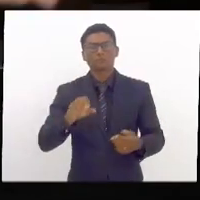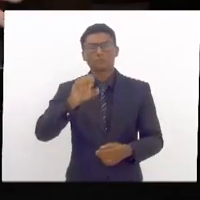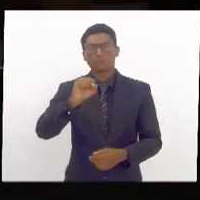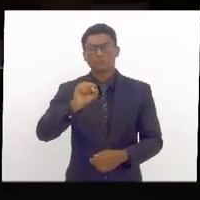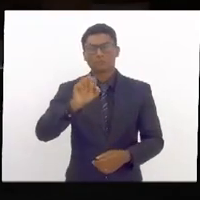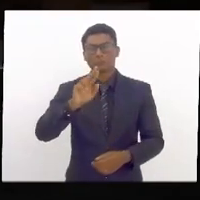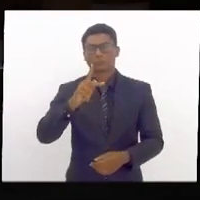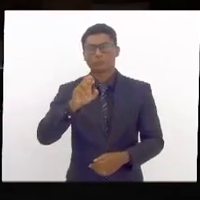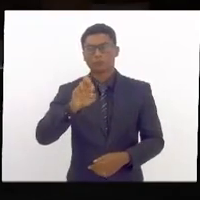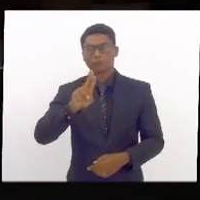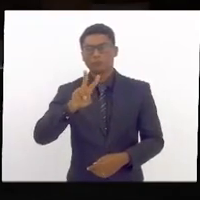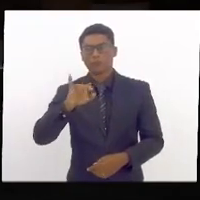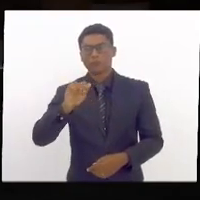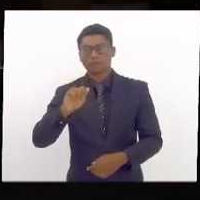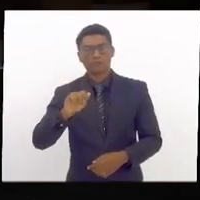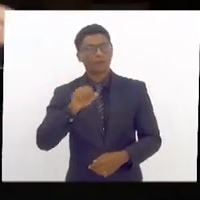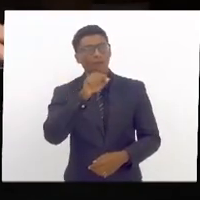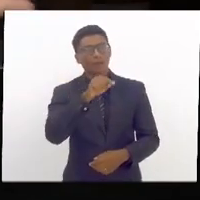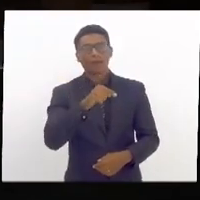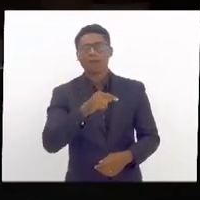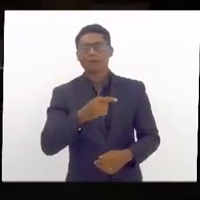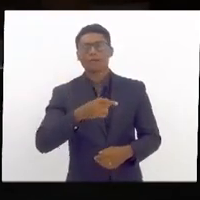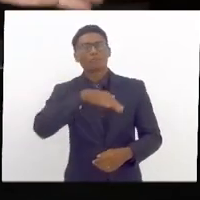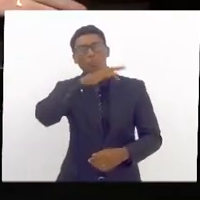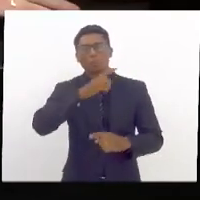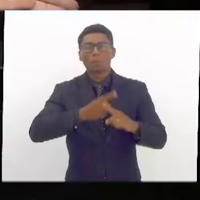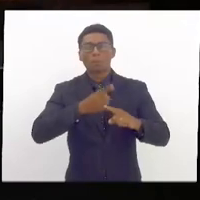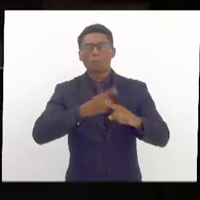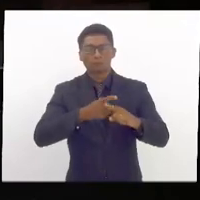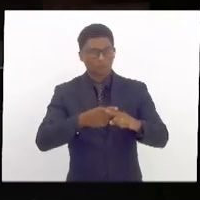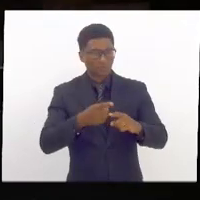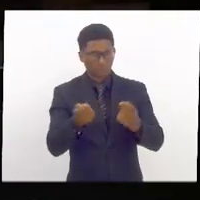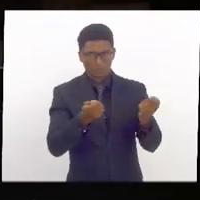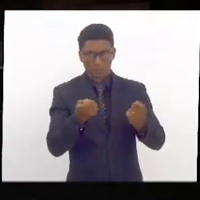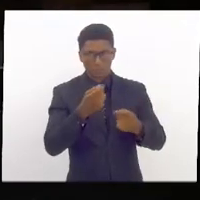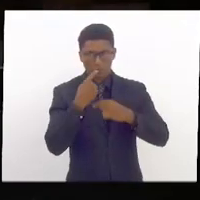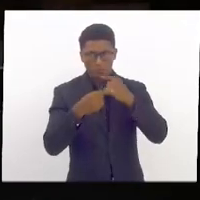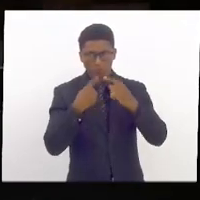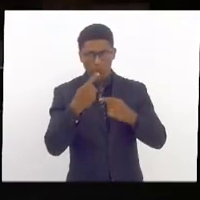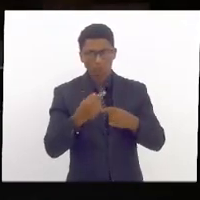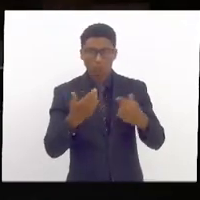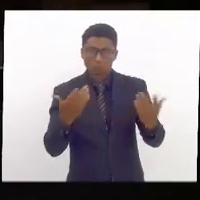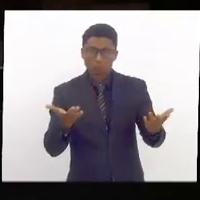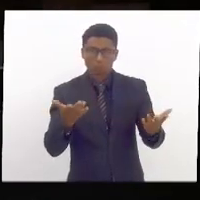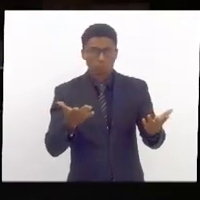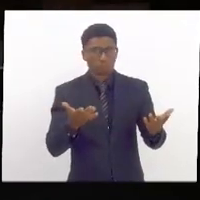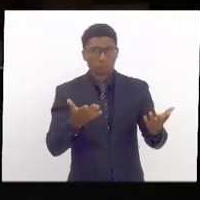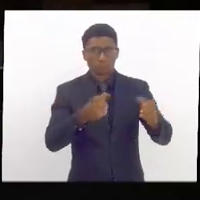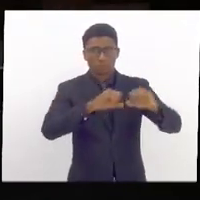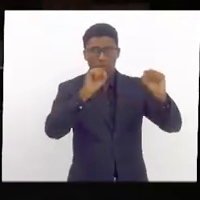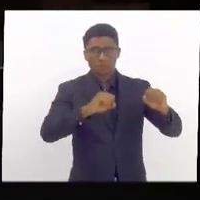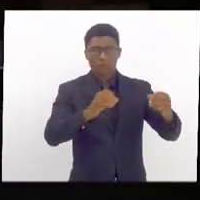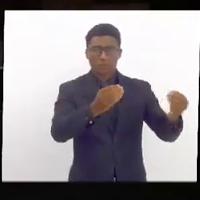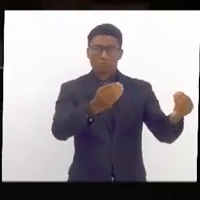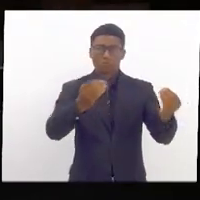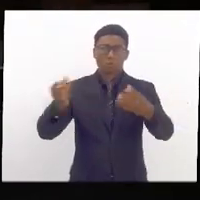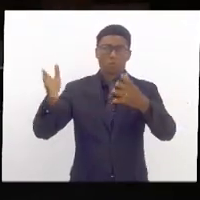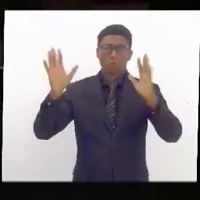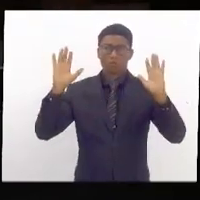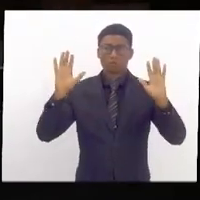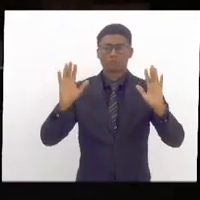Supervia estava indo mal das pernas, que não tinha mais como operar o sistema, que entregar o sistema. Aí o japonês, acho que o Luiz Paulo lembra da fala do